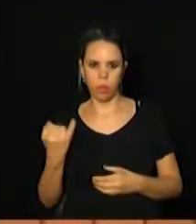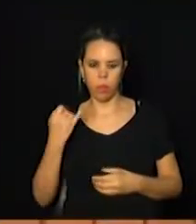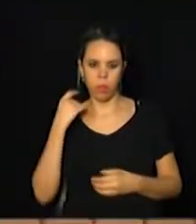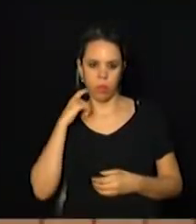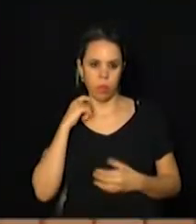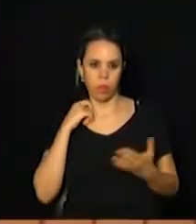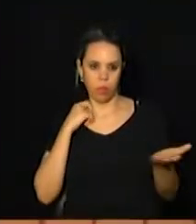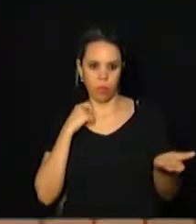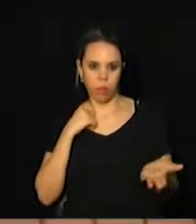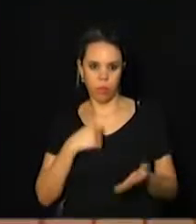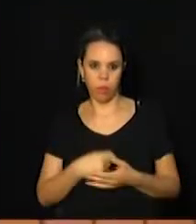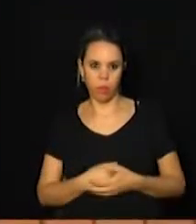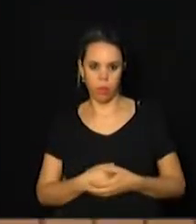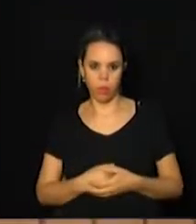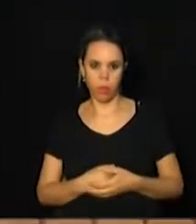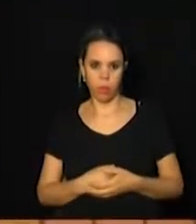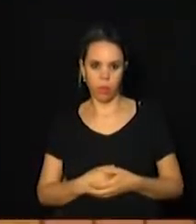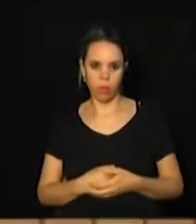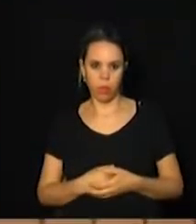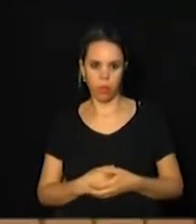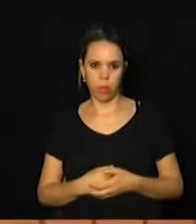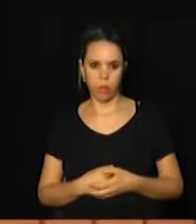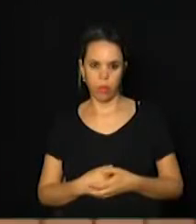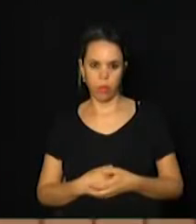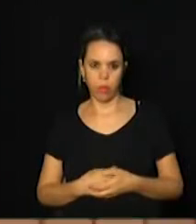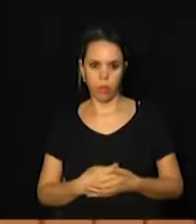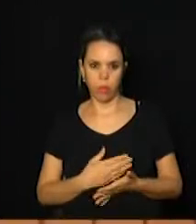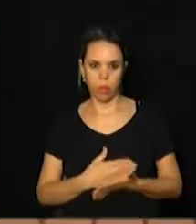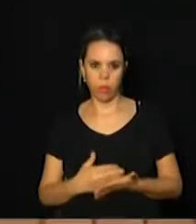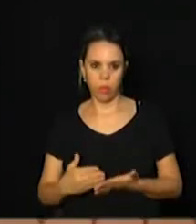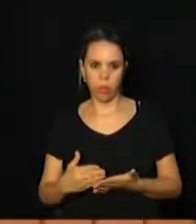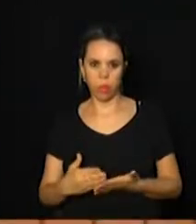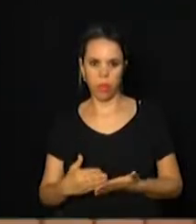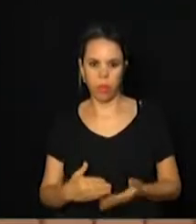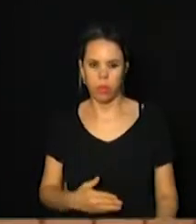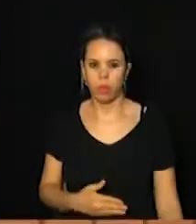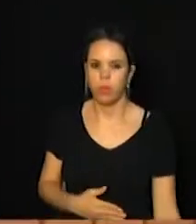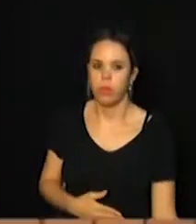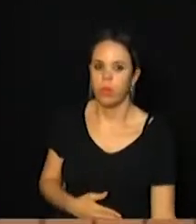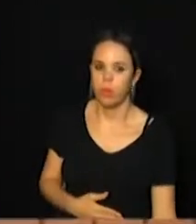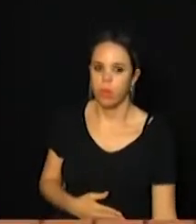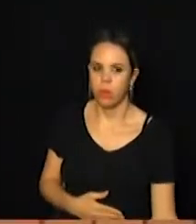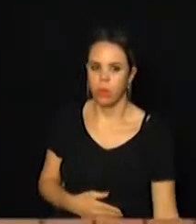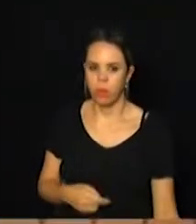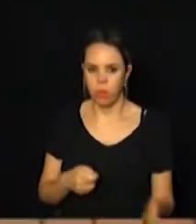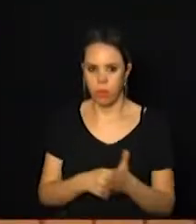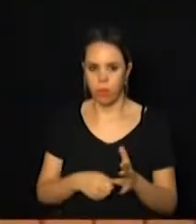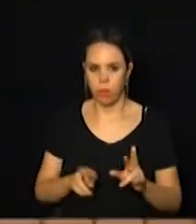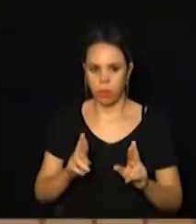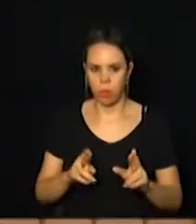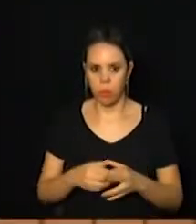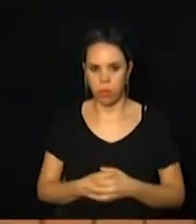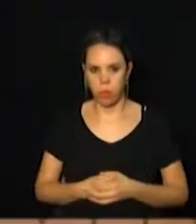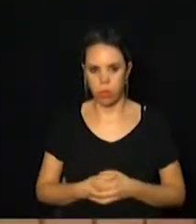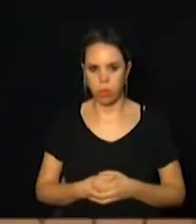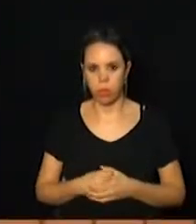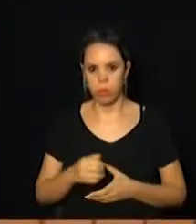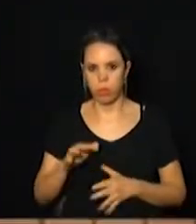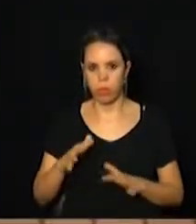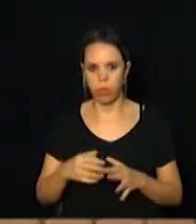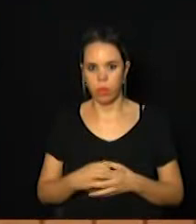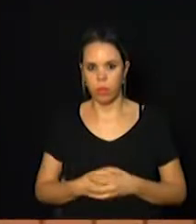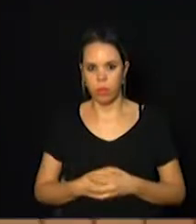isso a ir de dar um pontapé e nessa batalha aí mas eu espero muito que ele Talvez